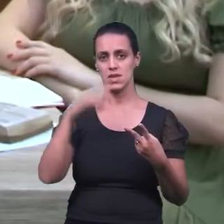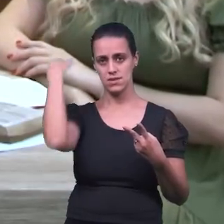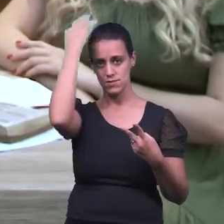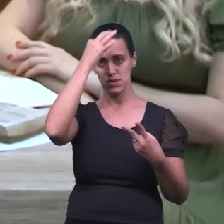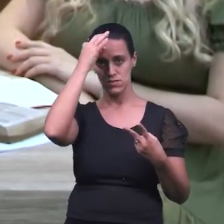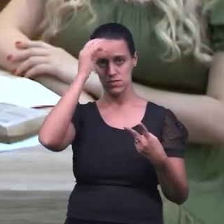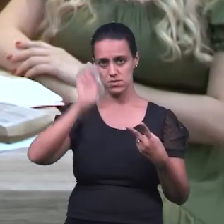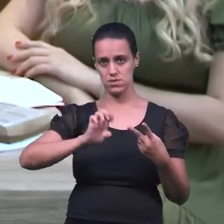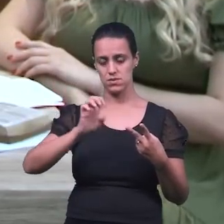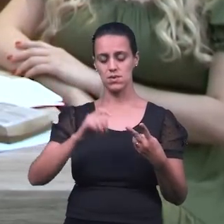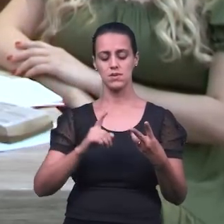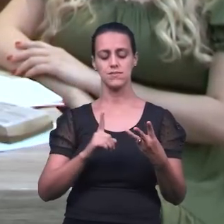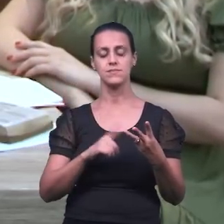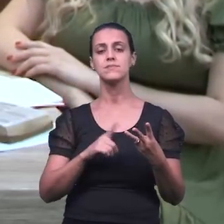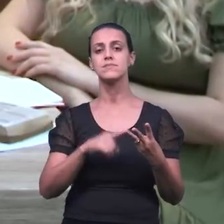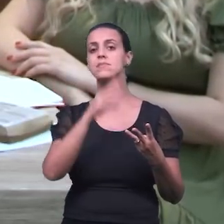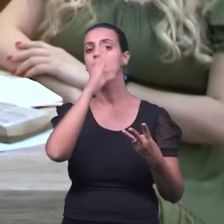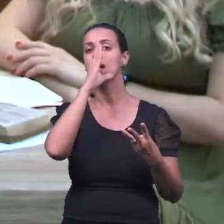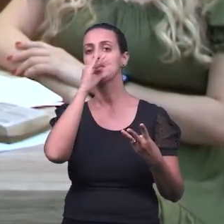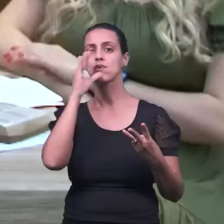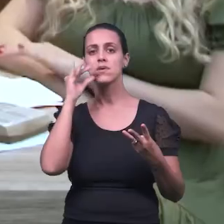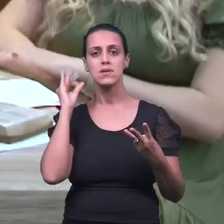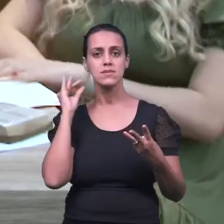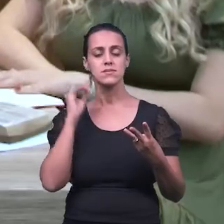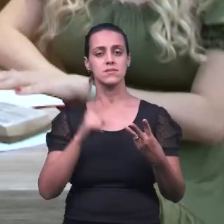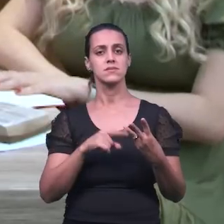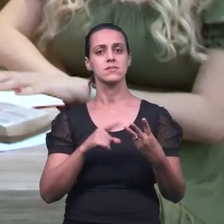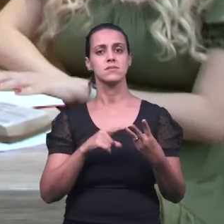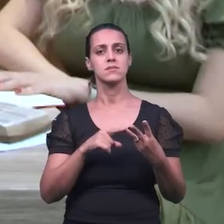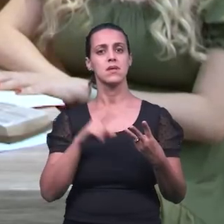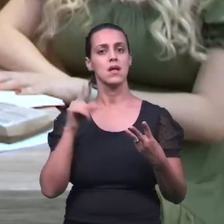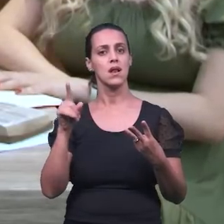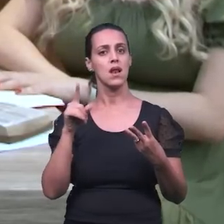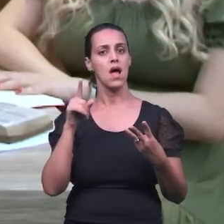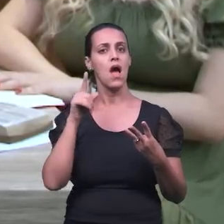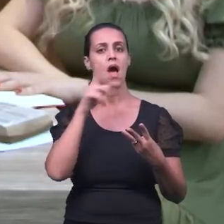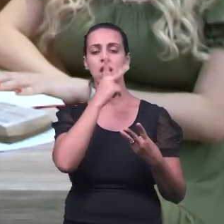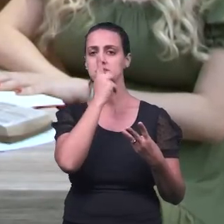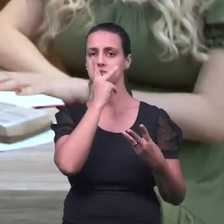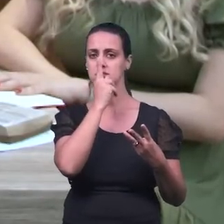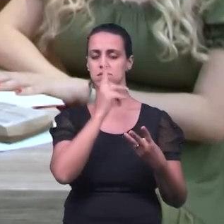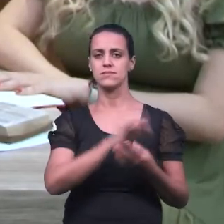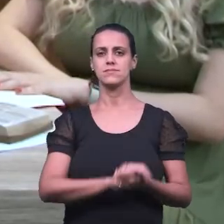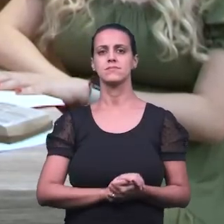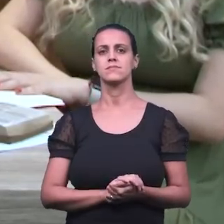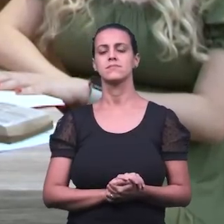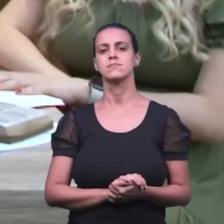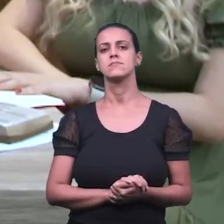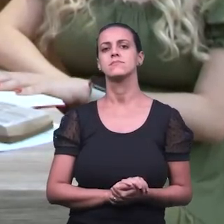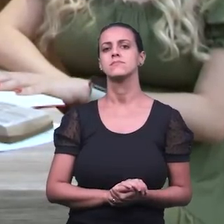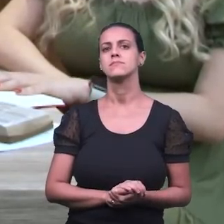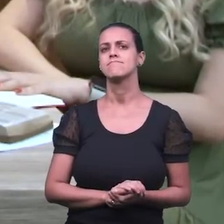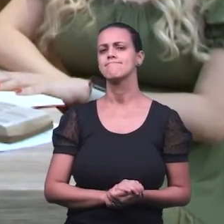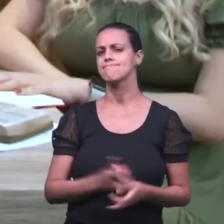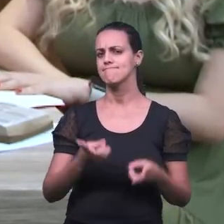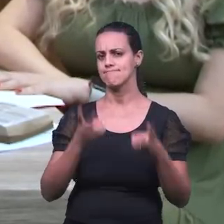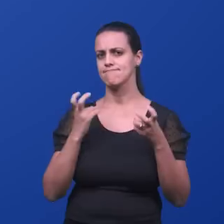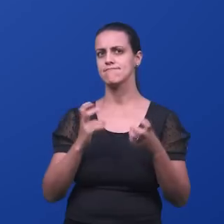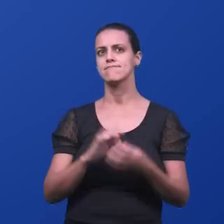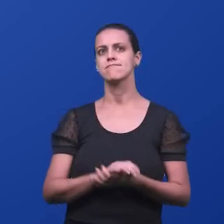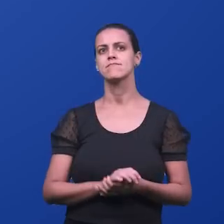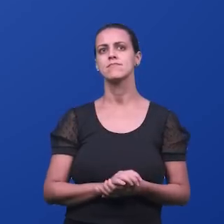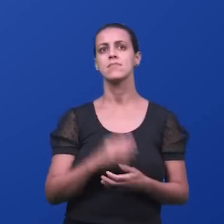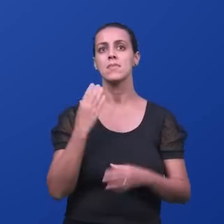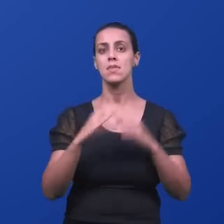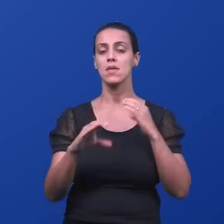Espírito Santo, e o adolescente Davi Azaf, de Fortaleza, Ceará. Vamos prestar bastante atenção.